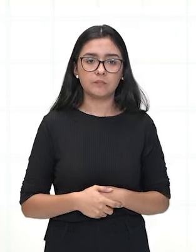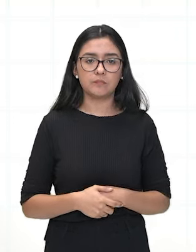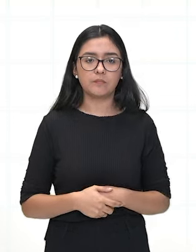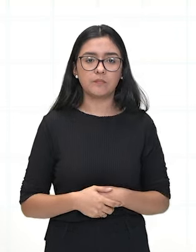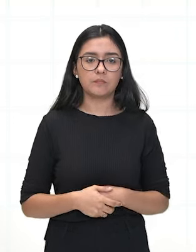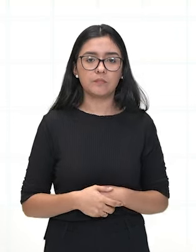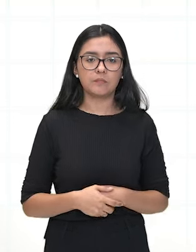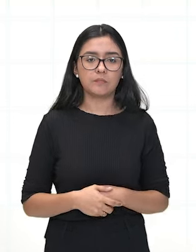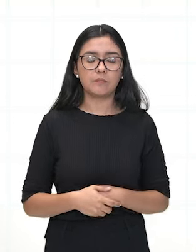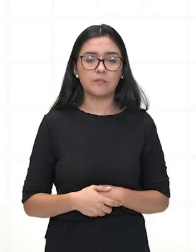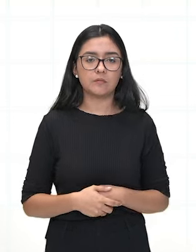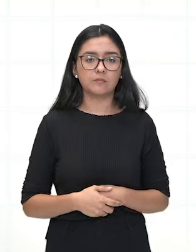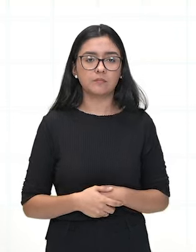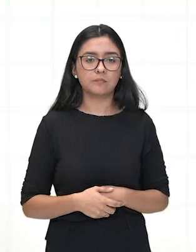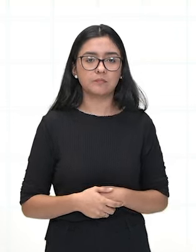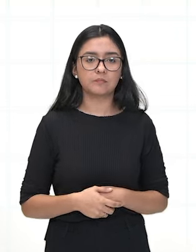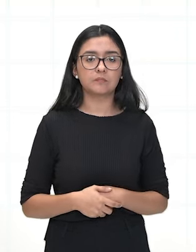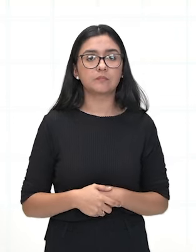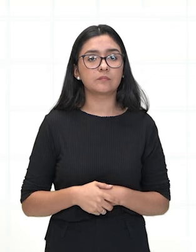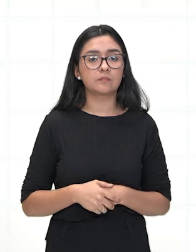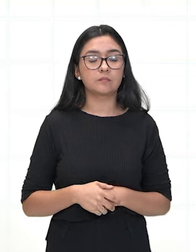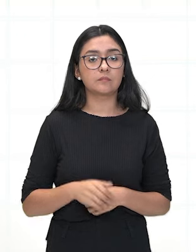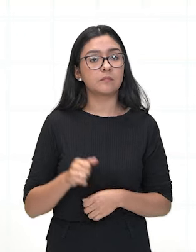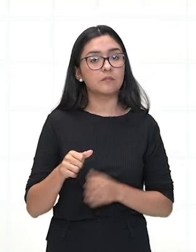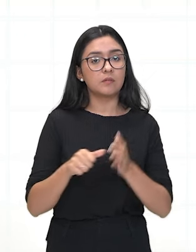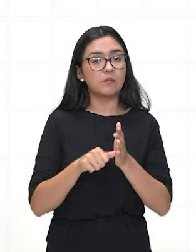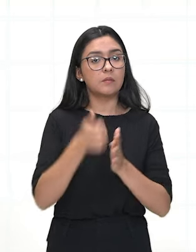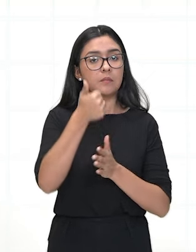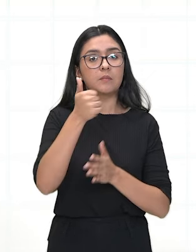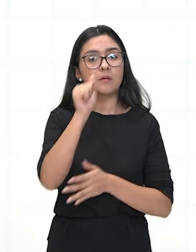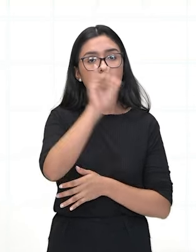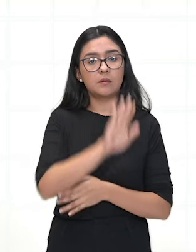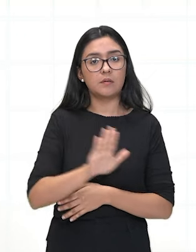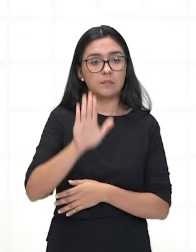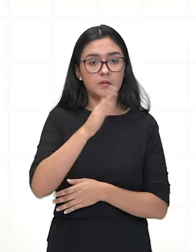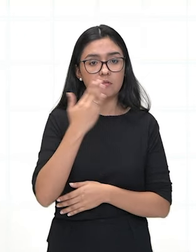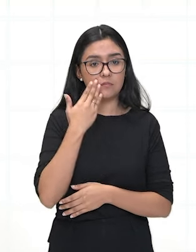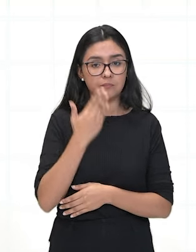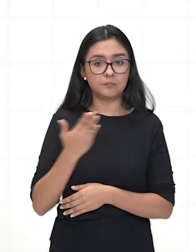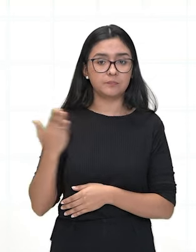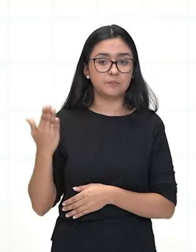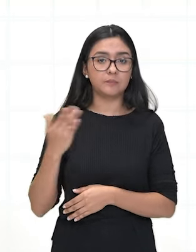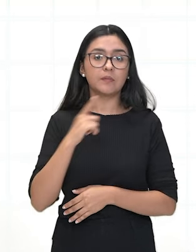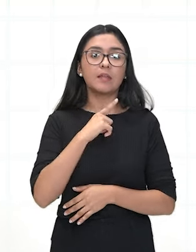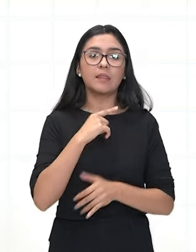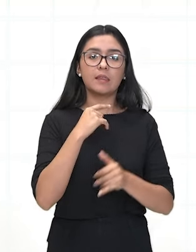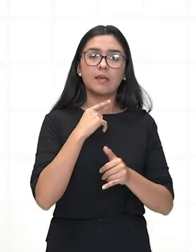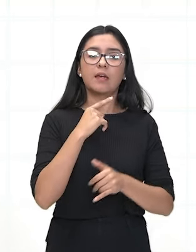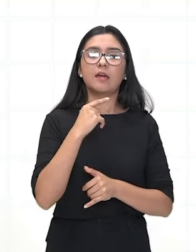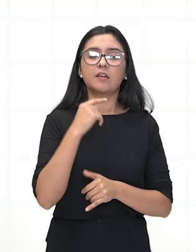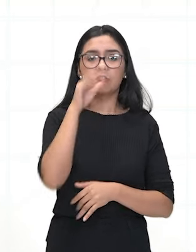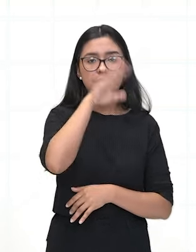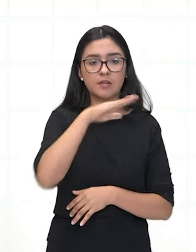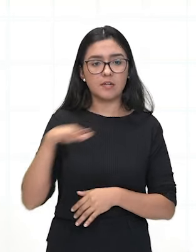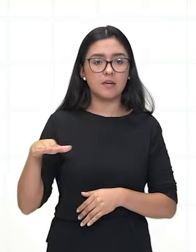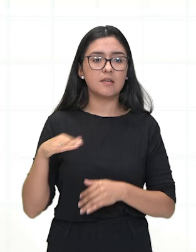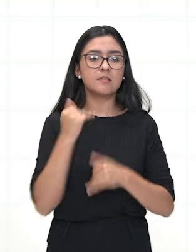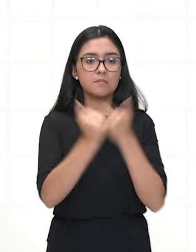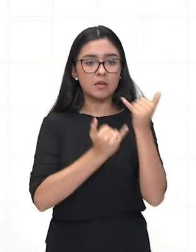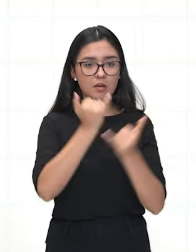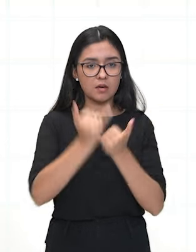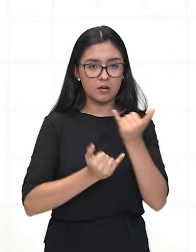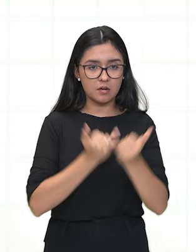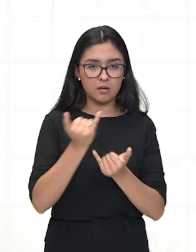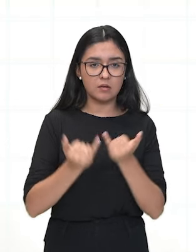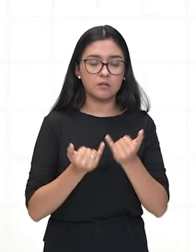afirmativas então aqui nesta primeira imagem não é eu tenho essas crianças se divertindo bastante aqui o